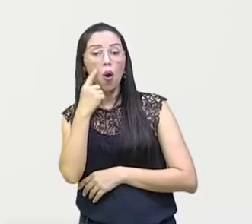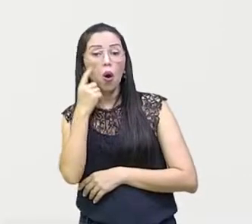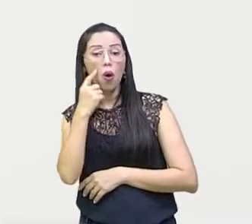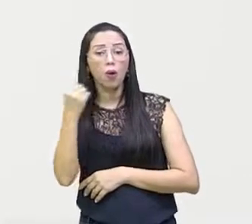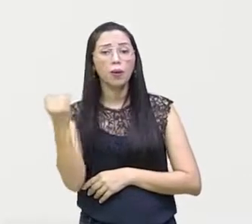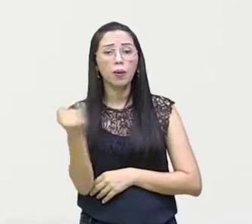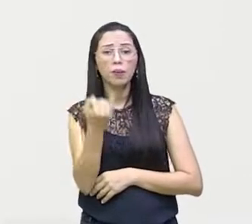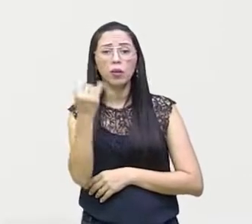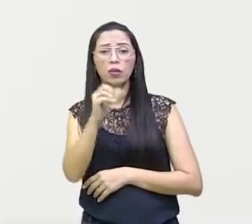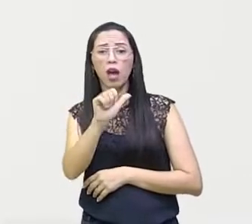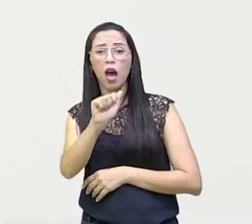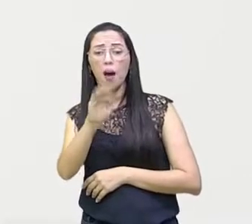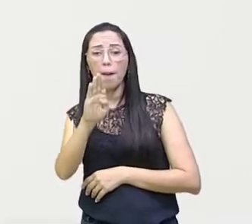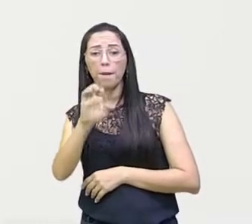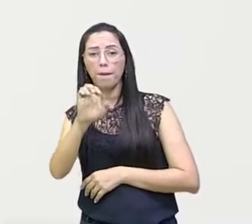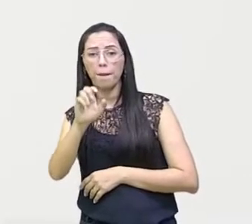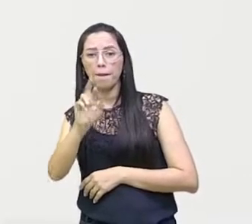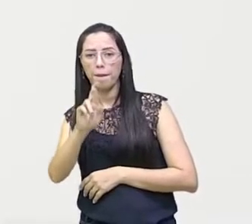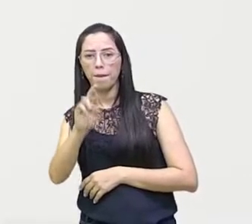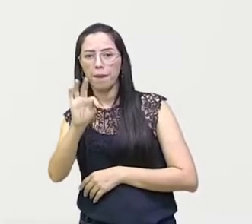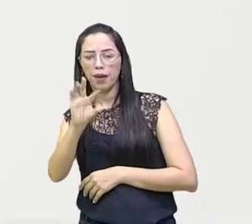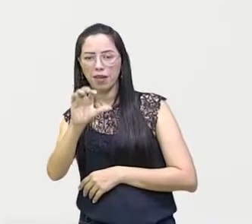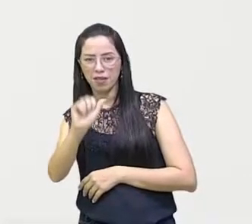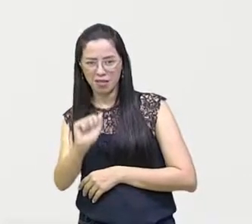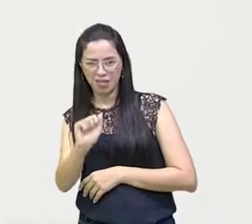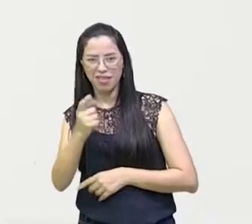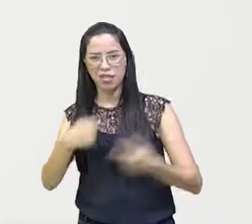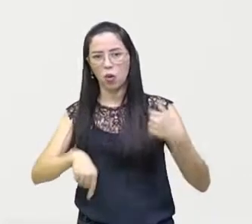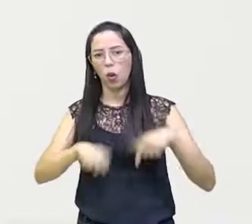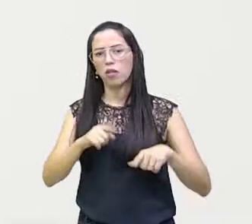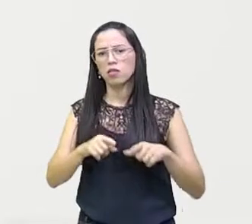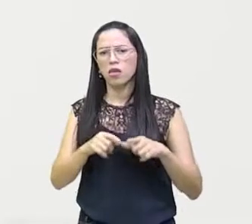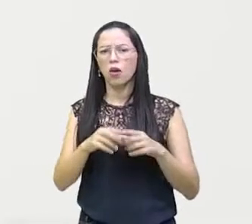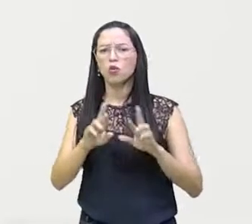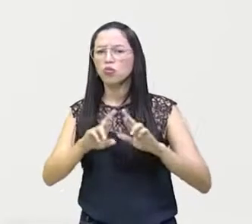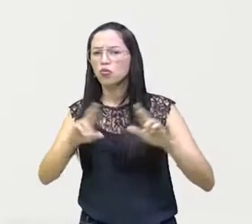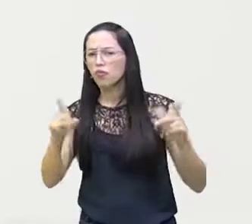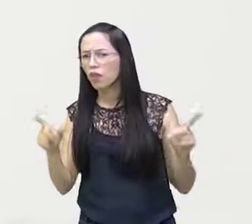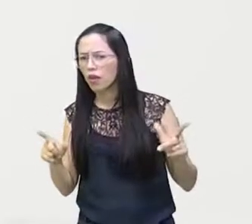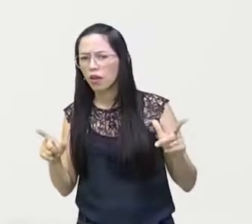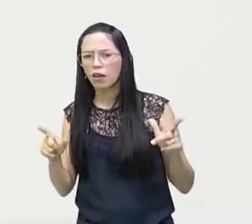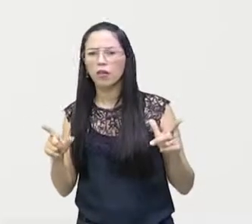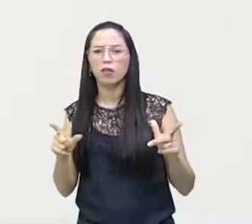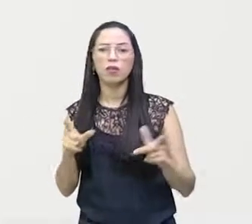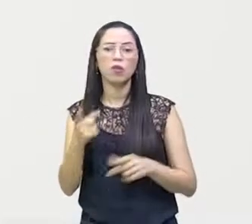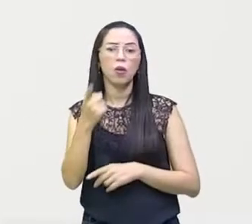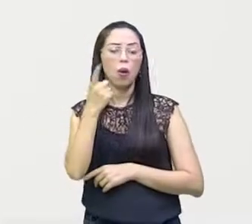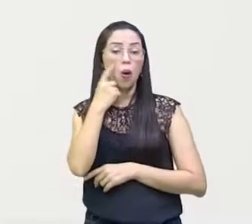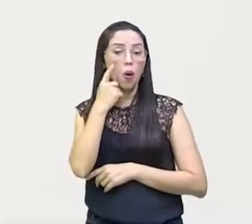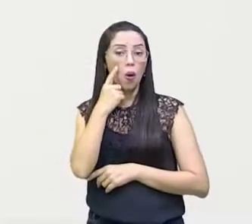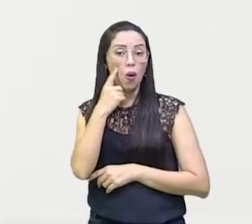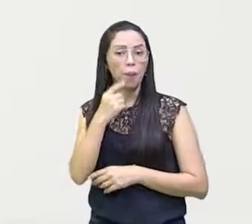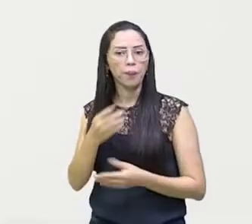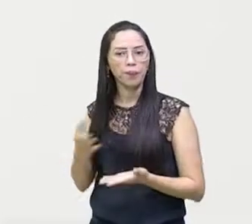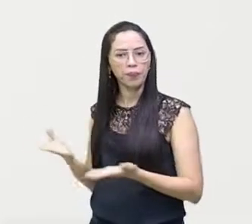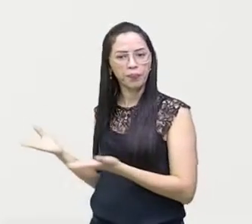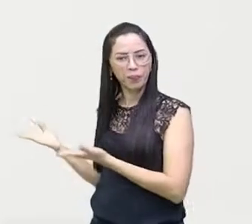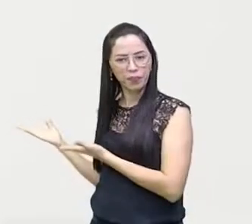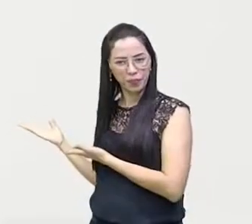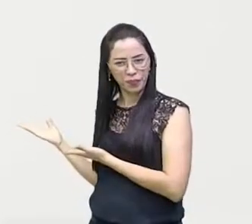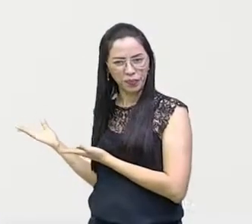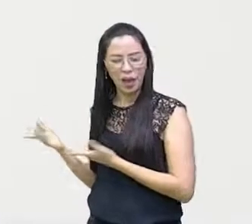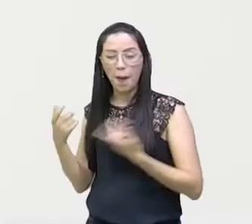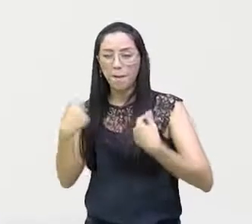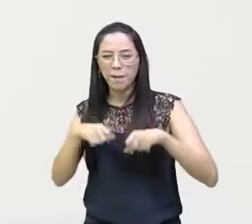Ela é aberta porque ela não possui um sistema próprio respiratório, ou circulatório. Ela